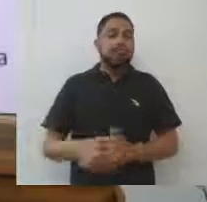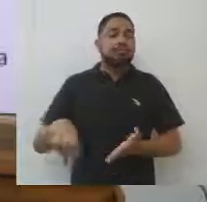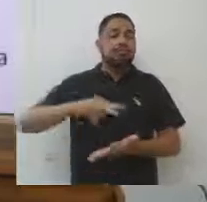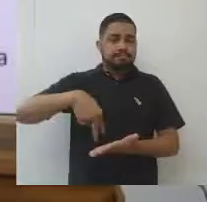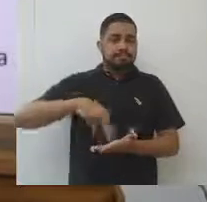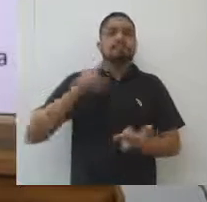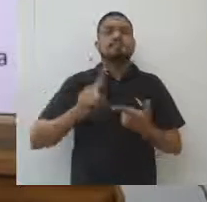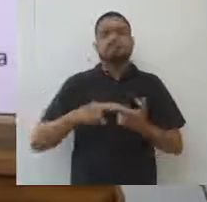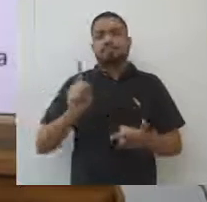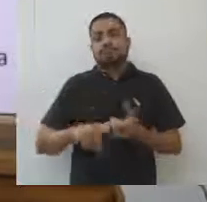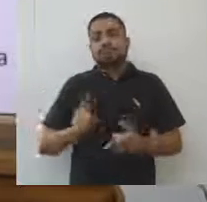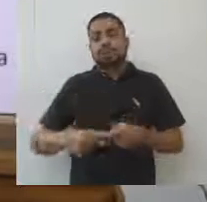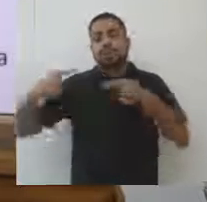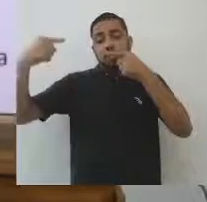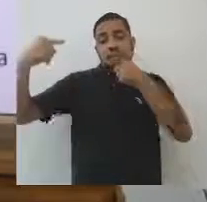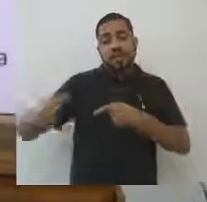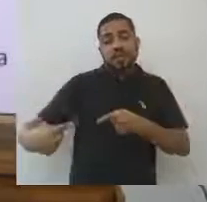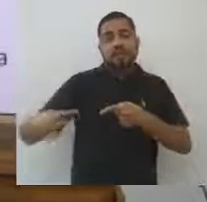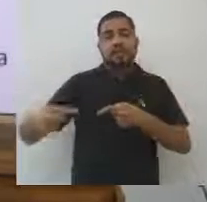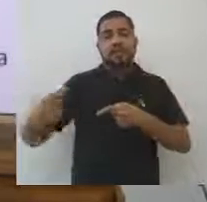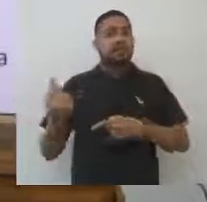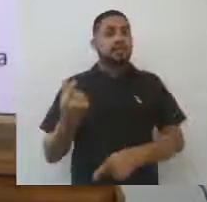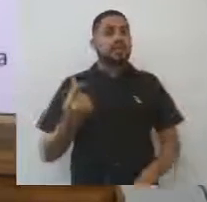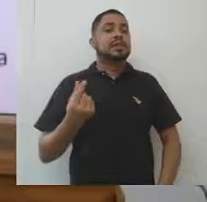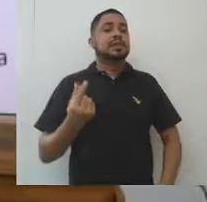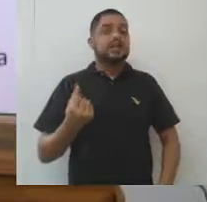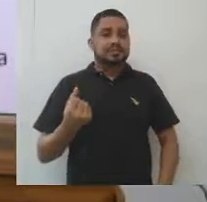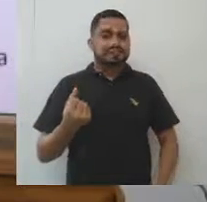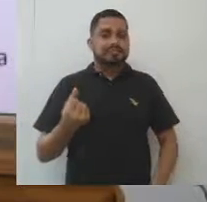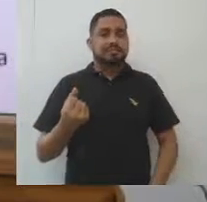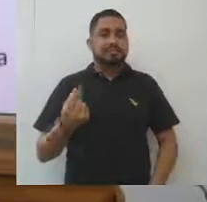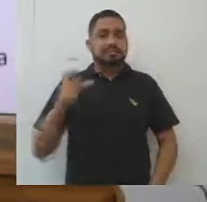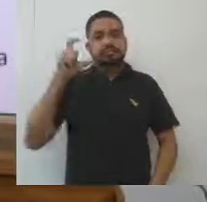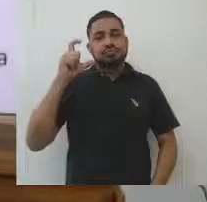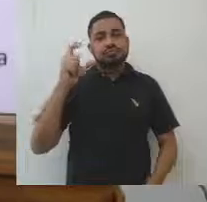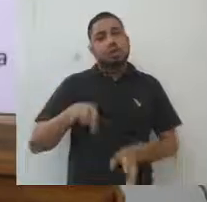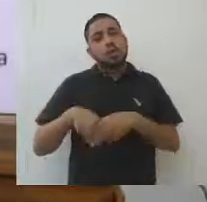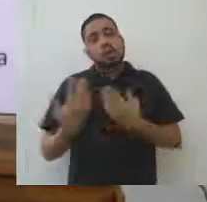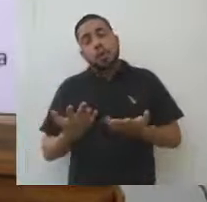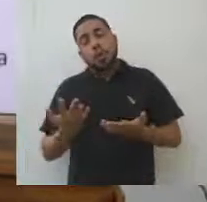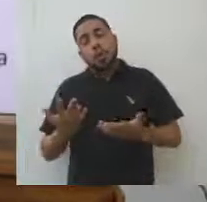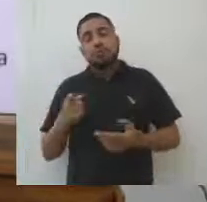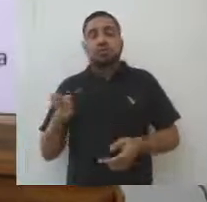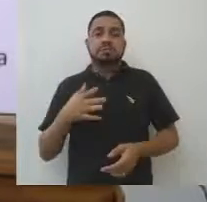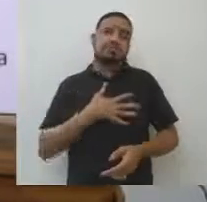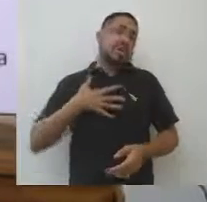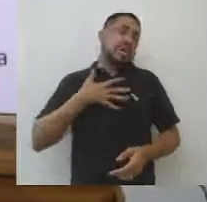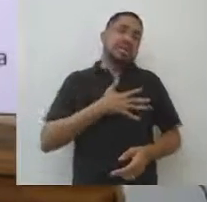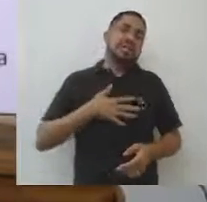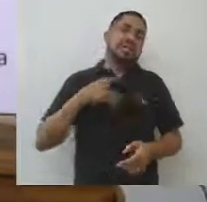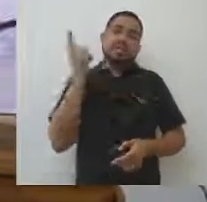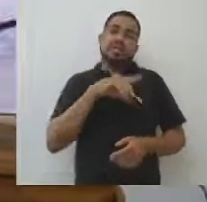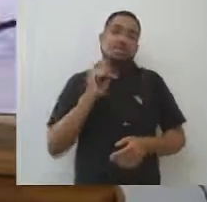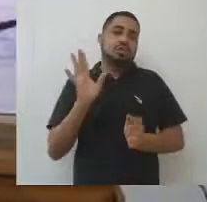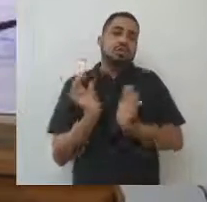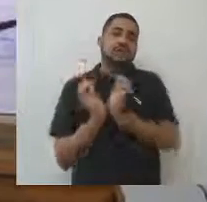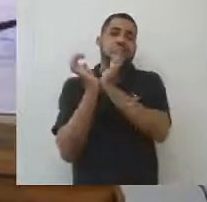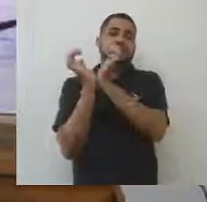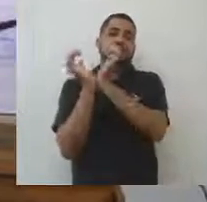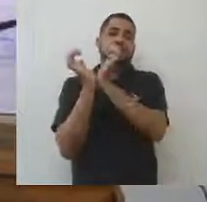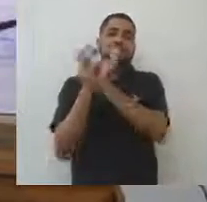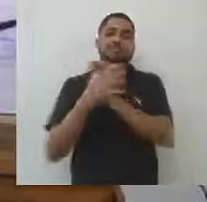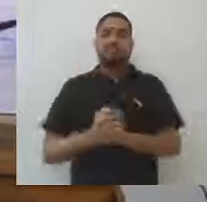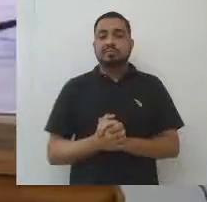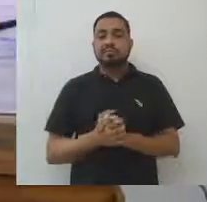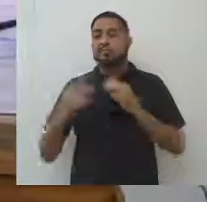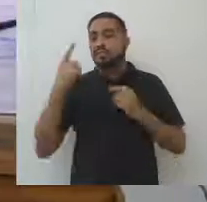Dança-se também em competição, gente, por dinheiro ou por prazer, você ganha só o troféu.